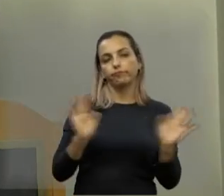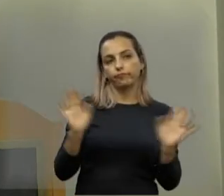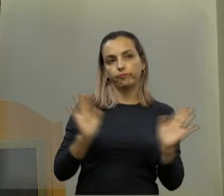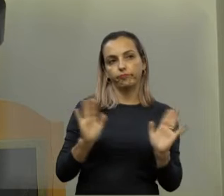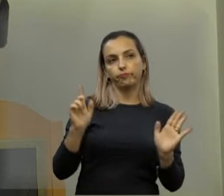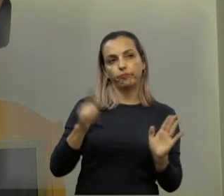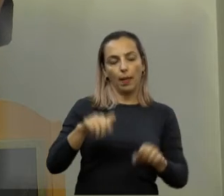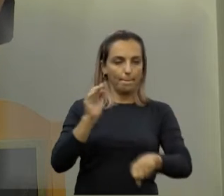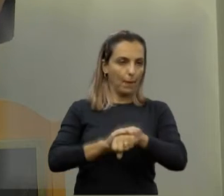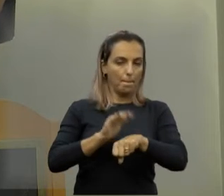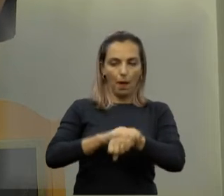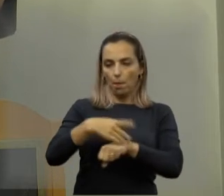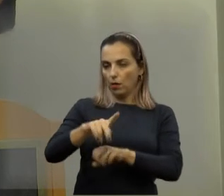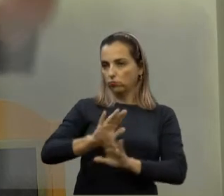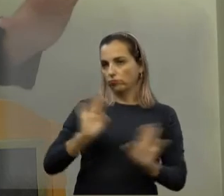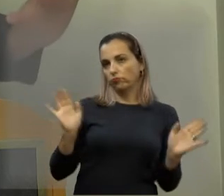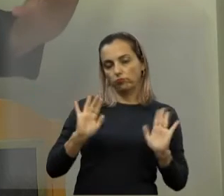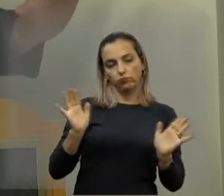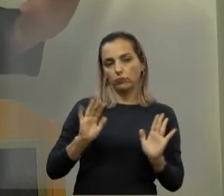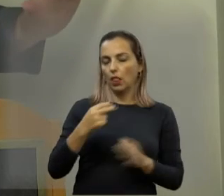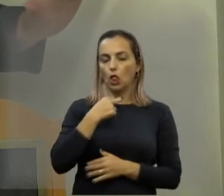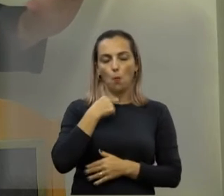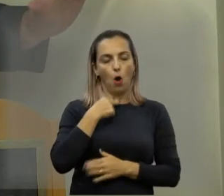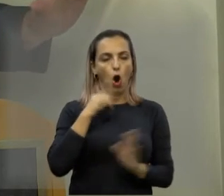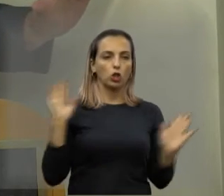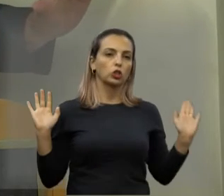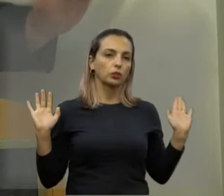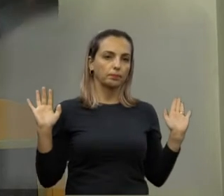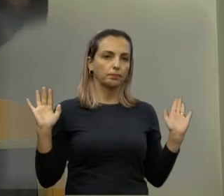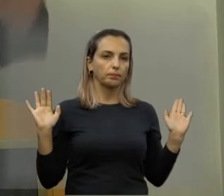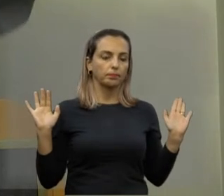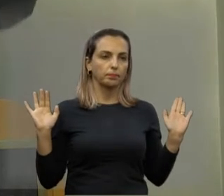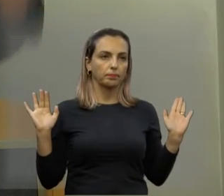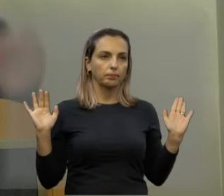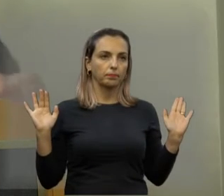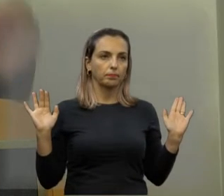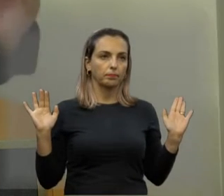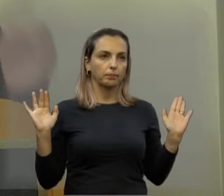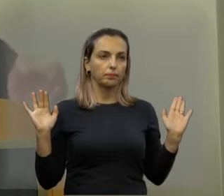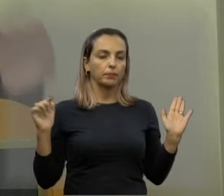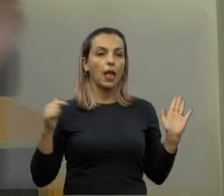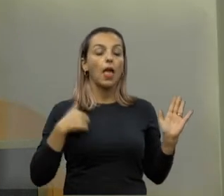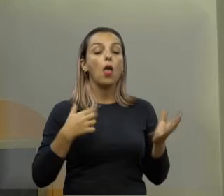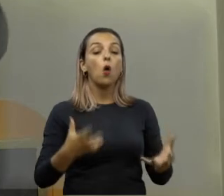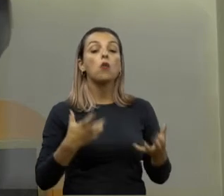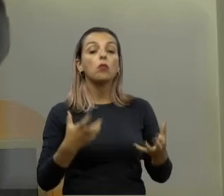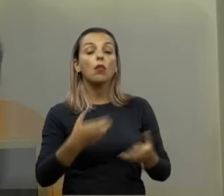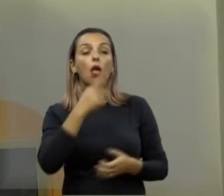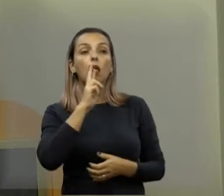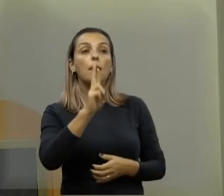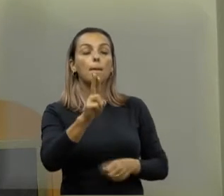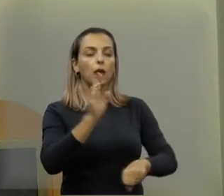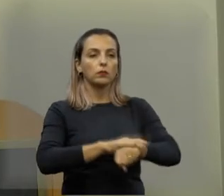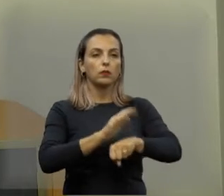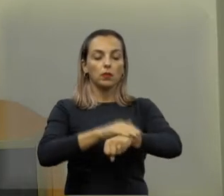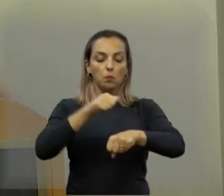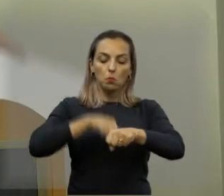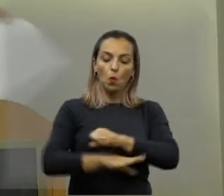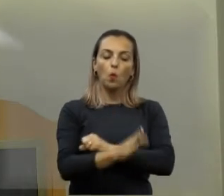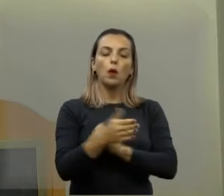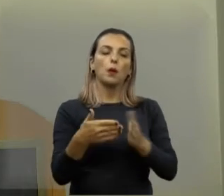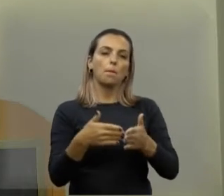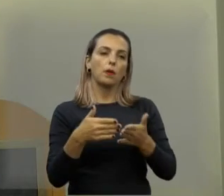exame por causa própria não pode e não pode e eu quero essa resposta da casa peço as armas do meu